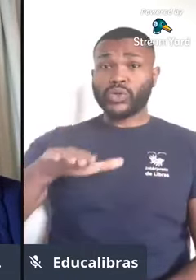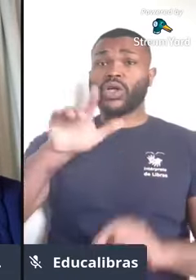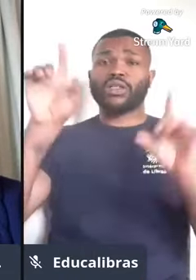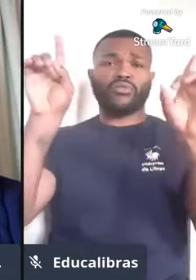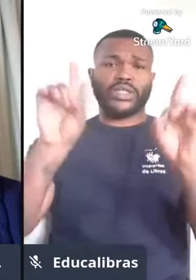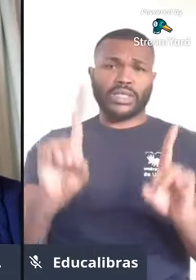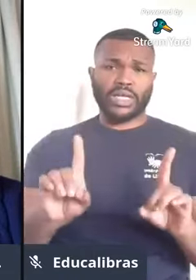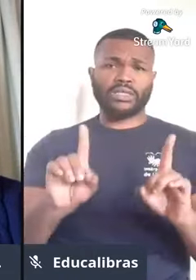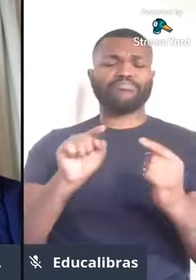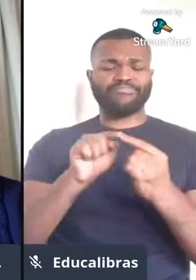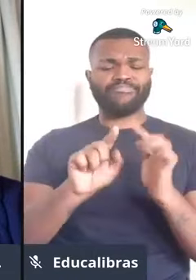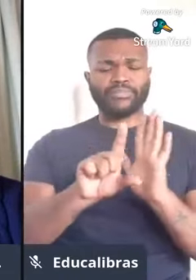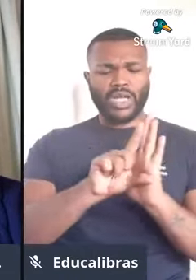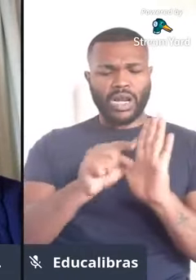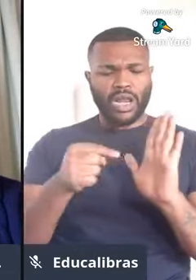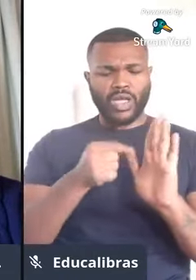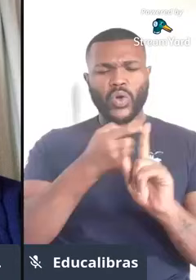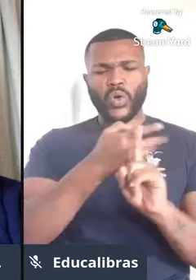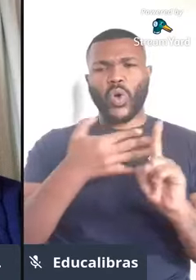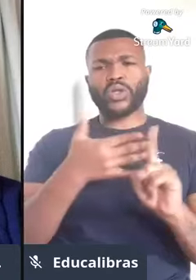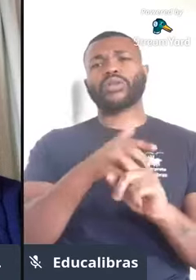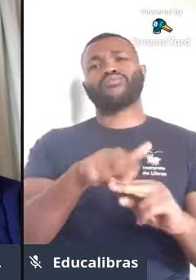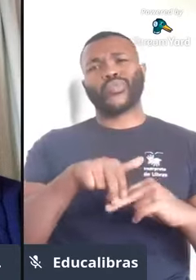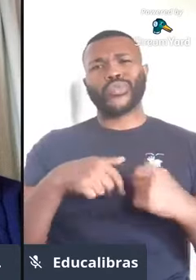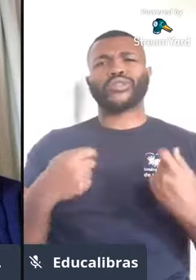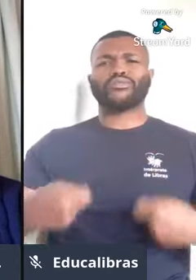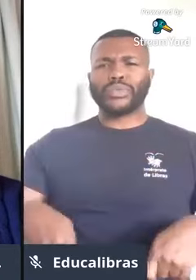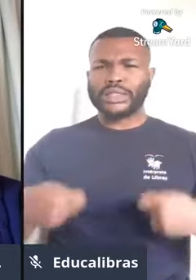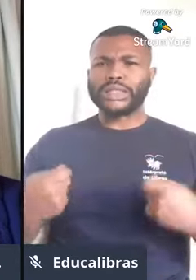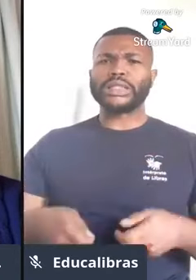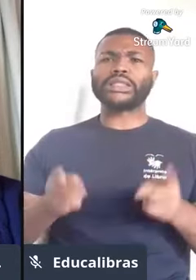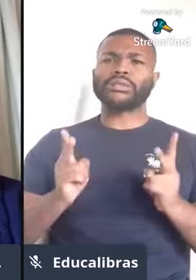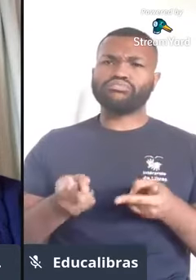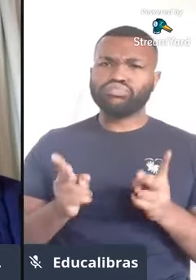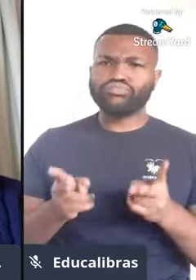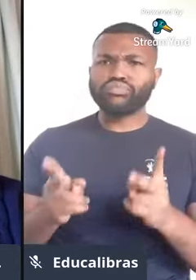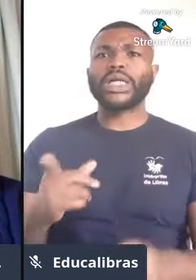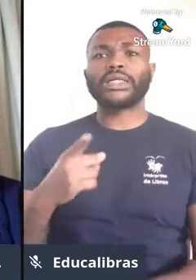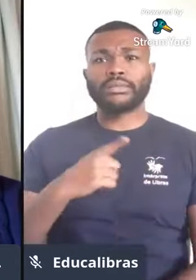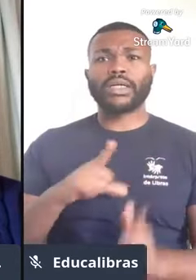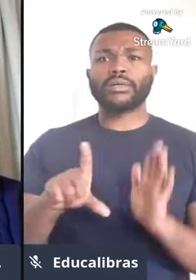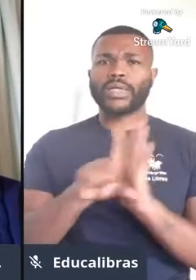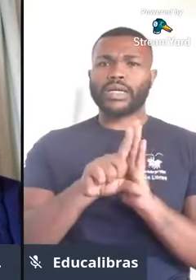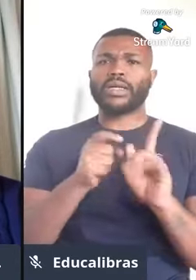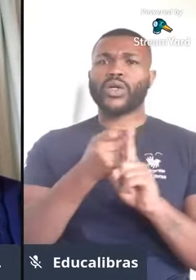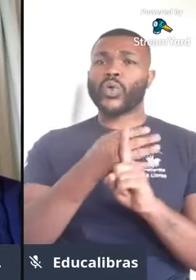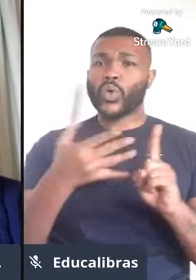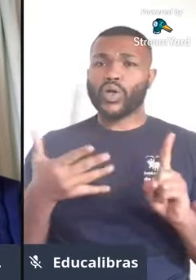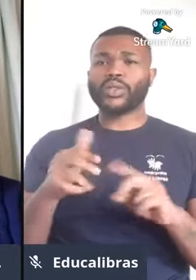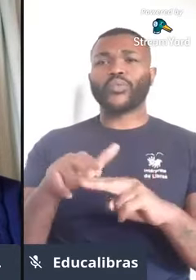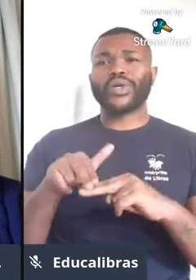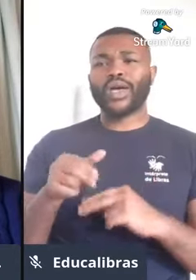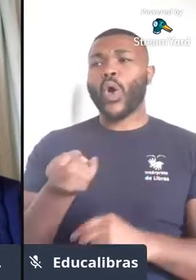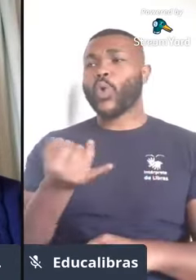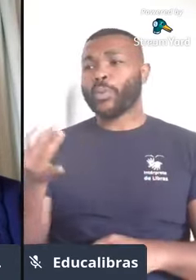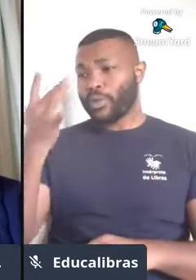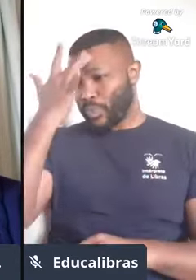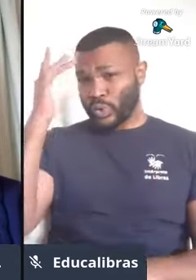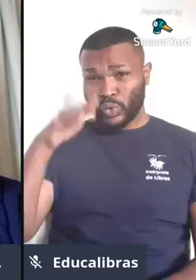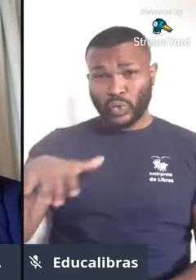a sua importância, daí a necessidade da sua continuidade, enquanto ainda as pessoas com deficiência forem tratadas de